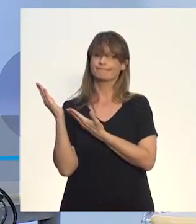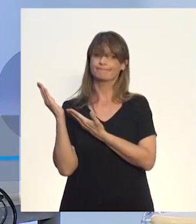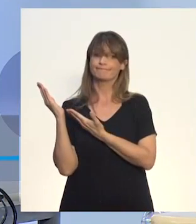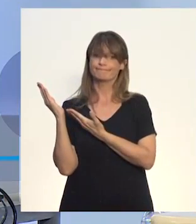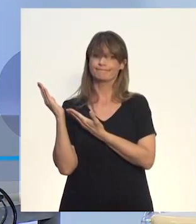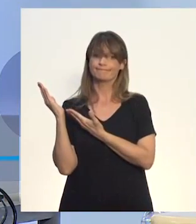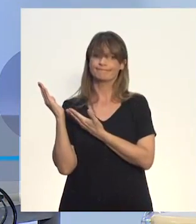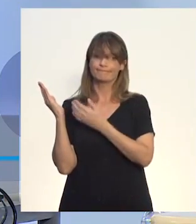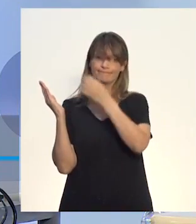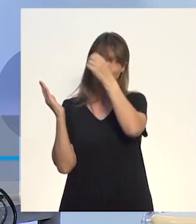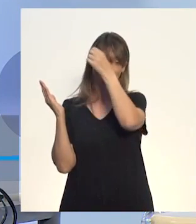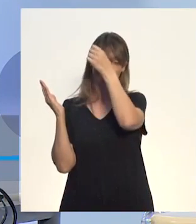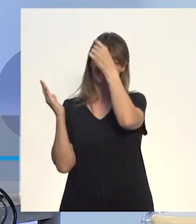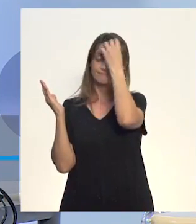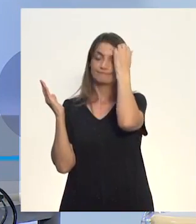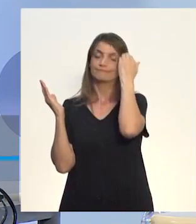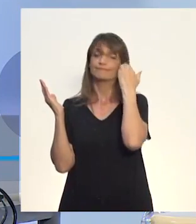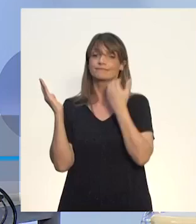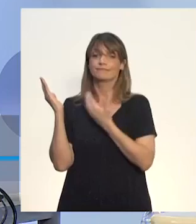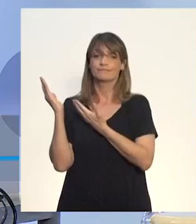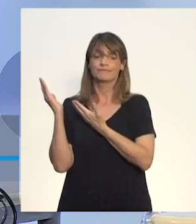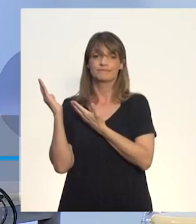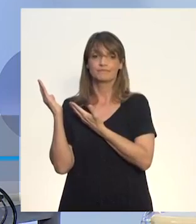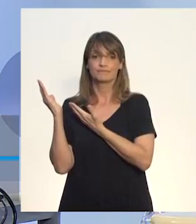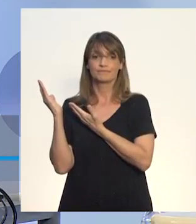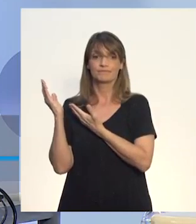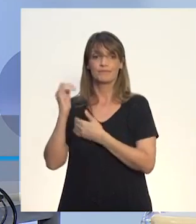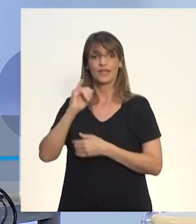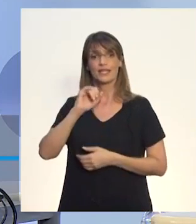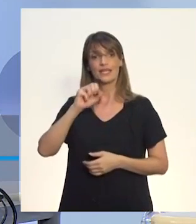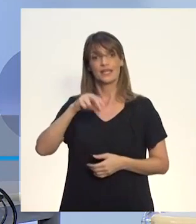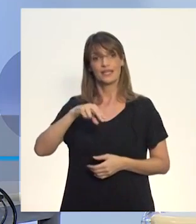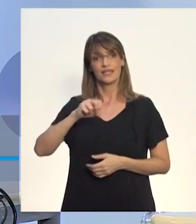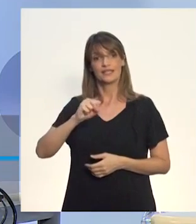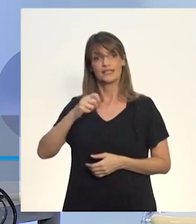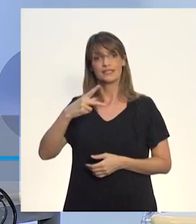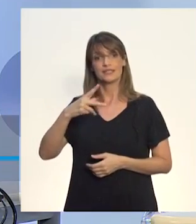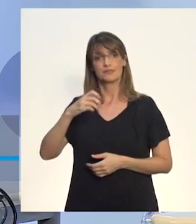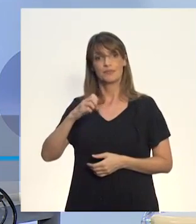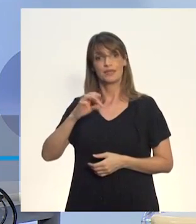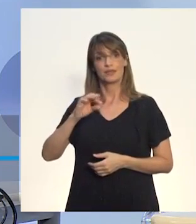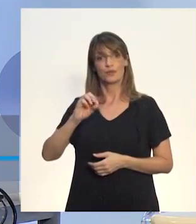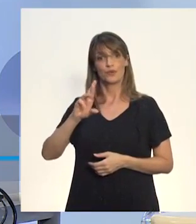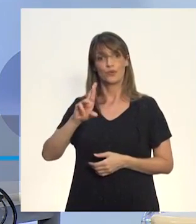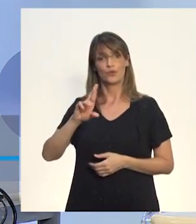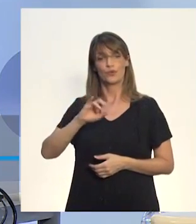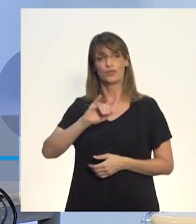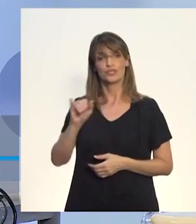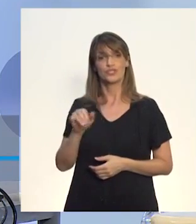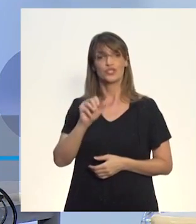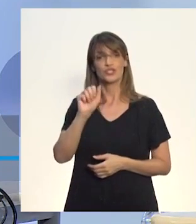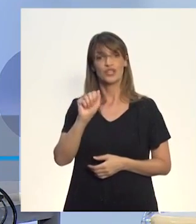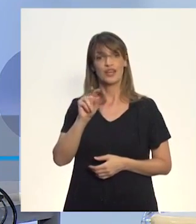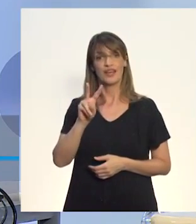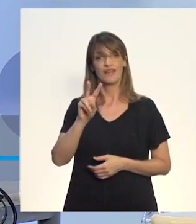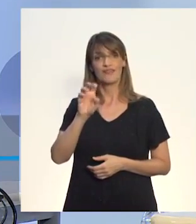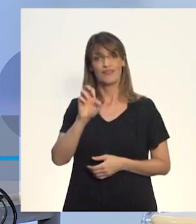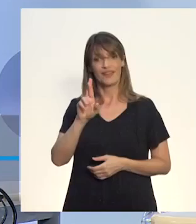vocês, que é a figura do inspetor Javert. O inspetor